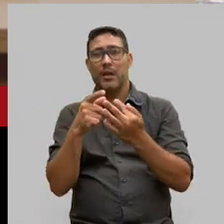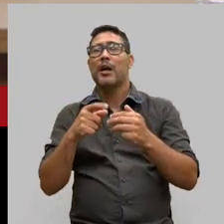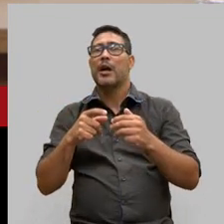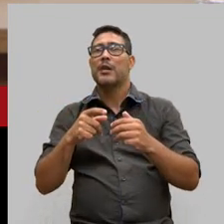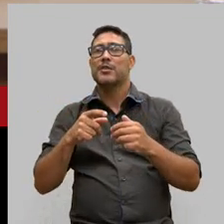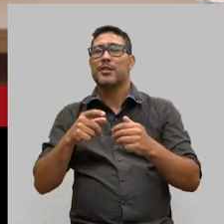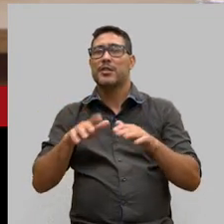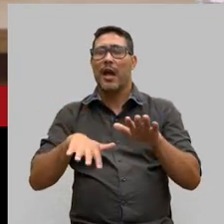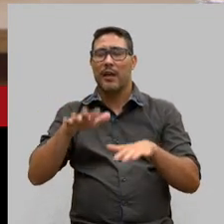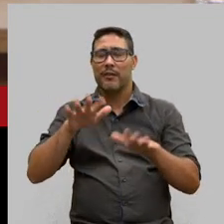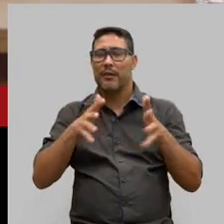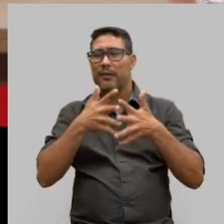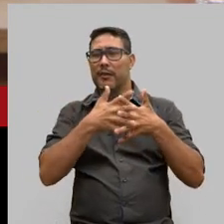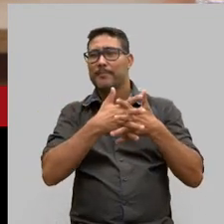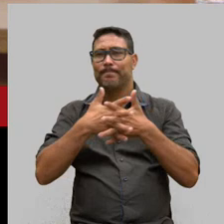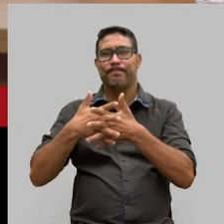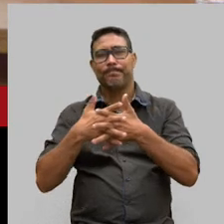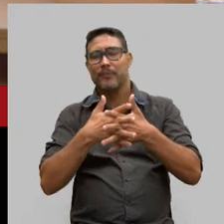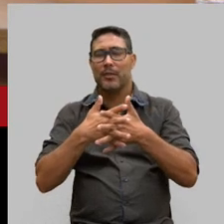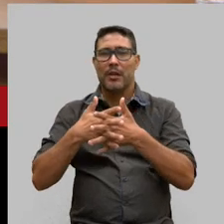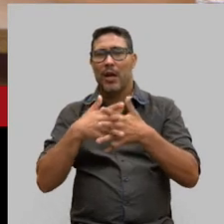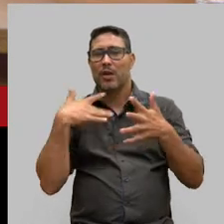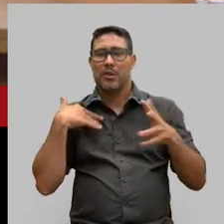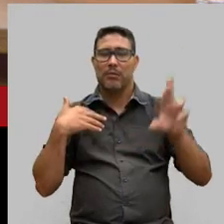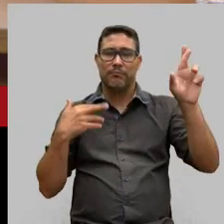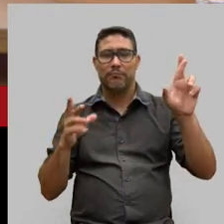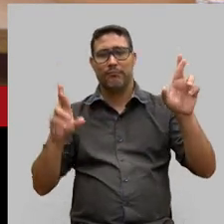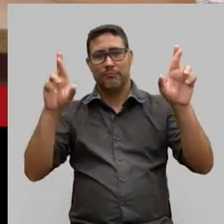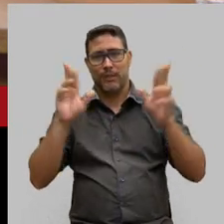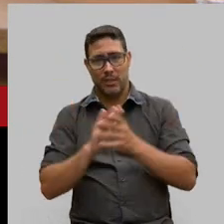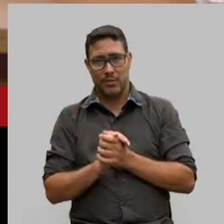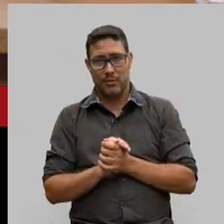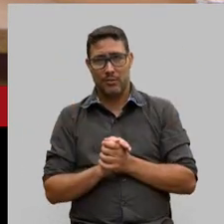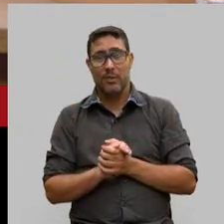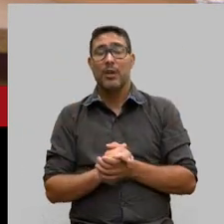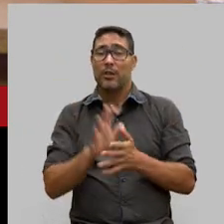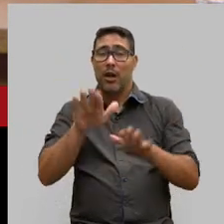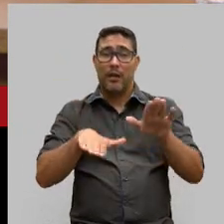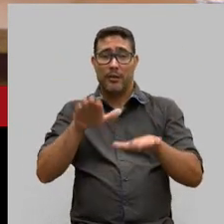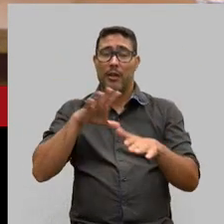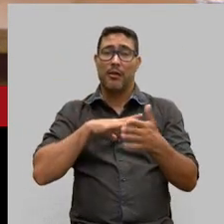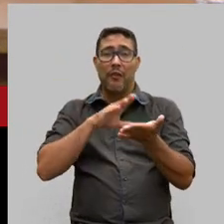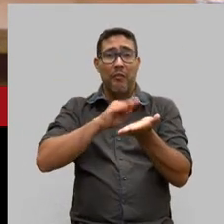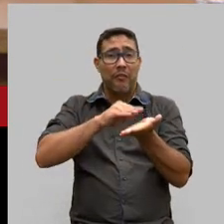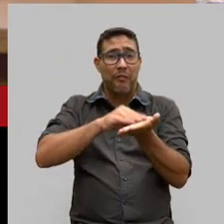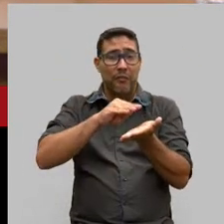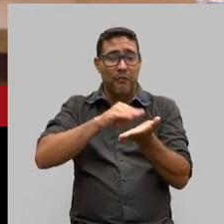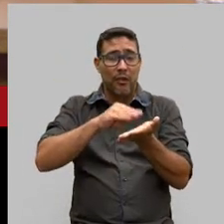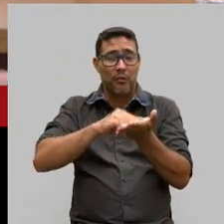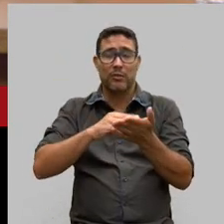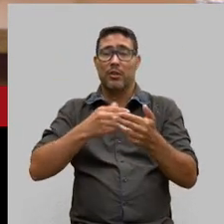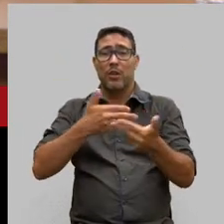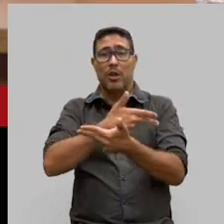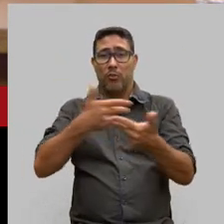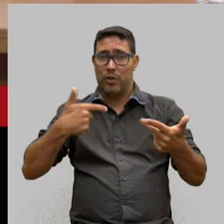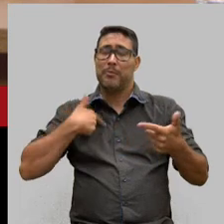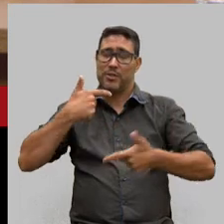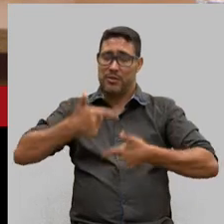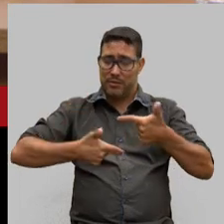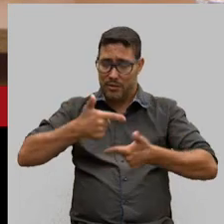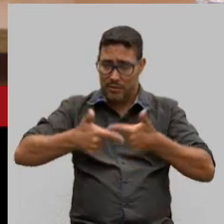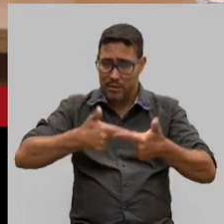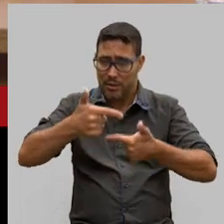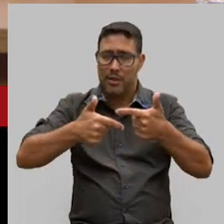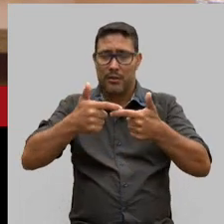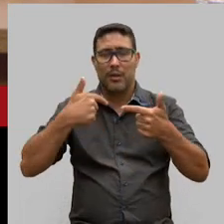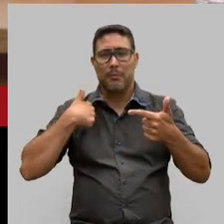essa função querendo ou não a gente mistura então aonde nos Falta força às vezes de atuar institucionalmente pelos percalços do dia a